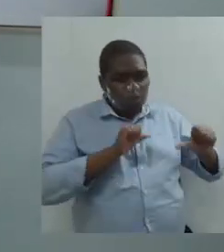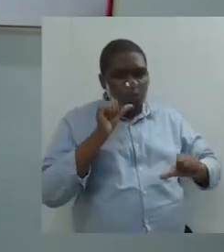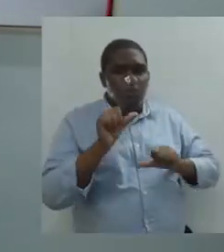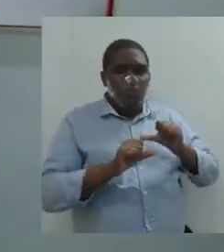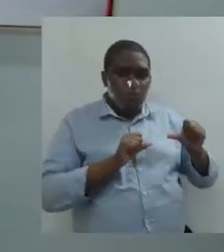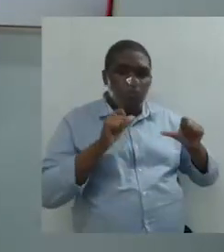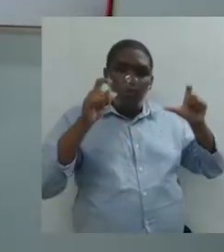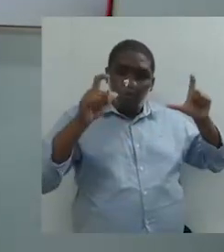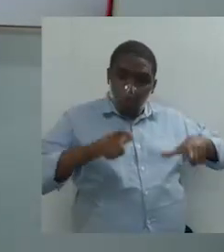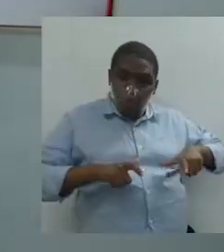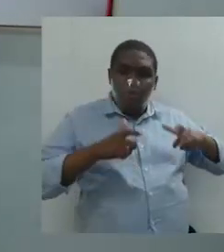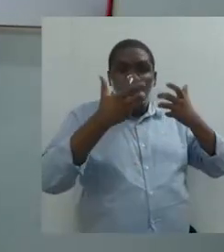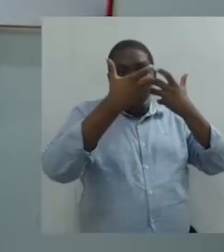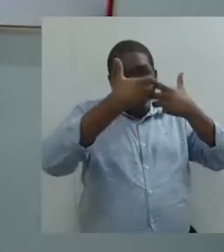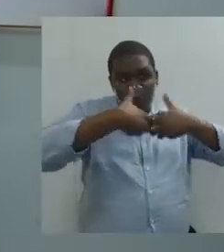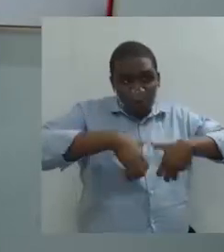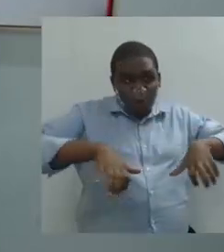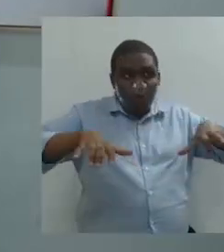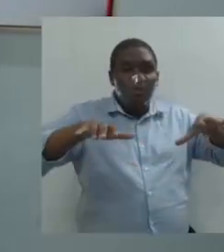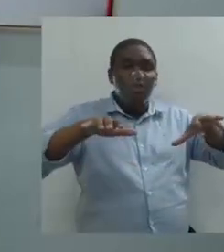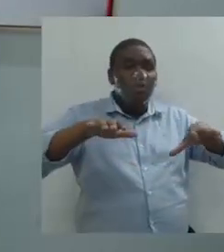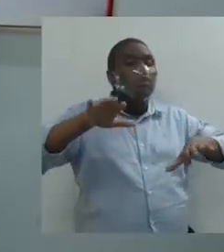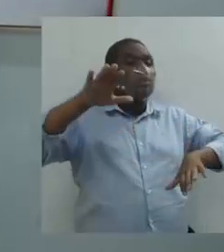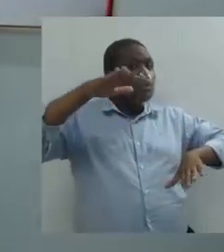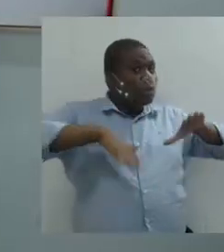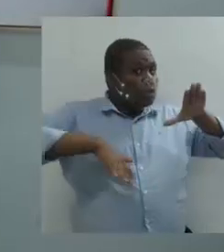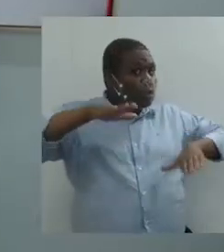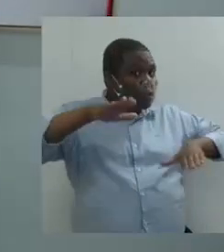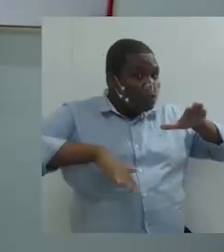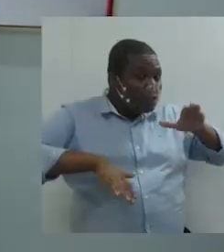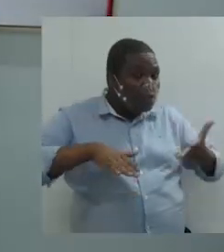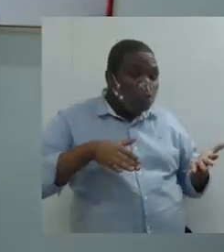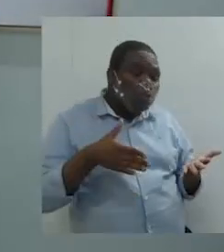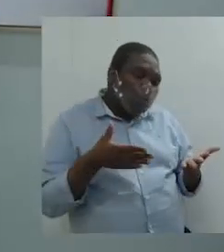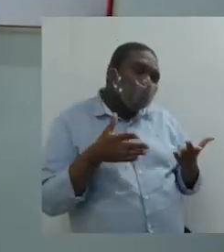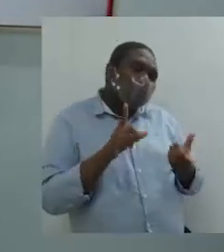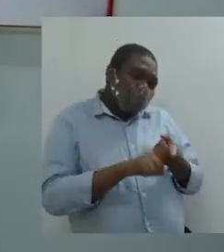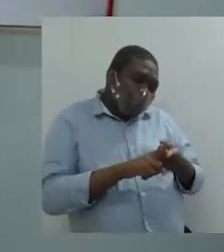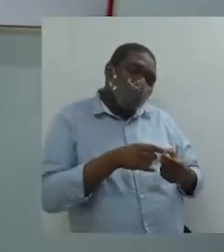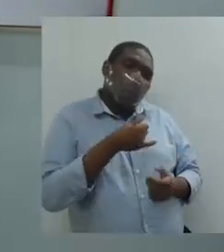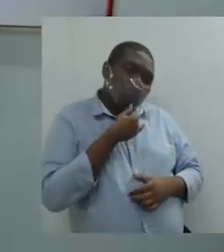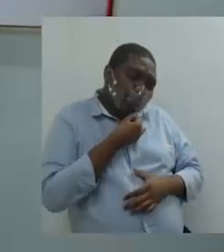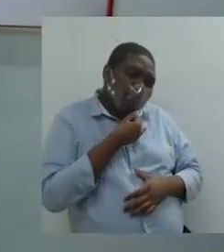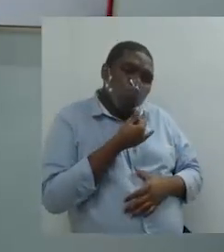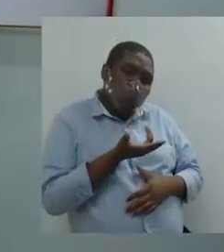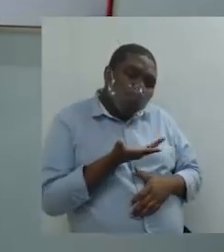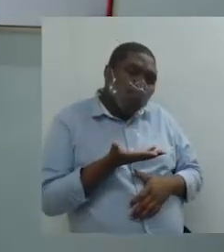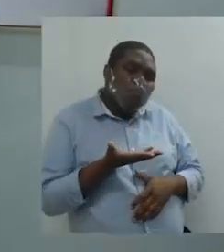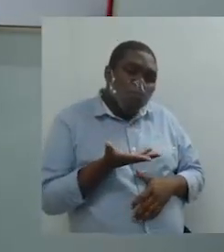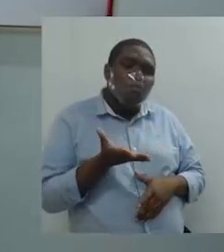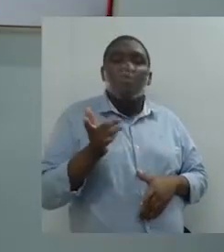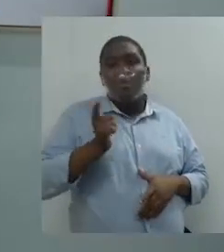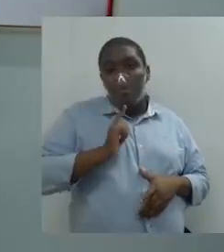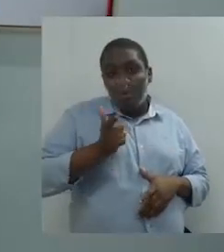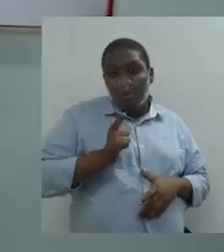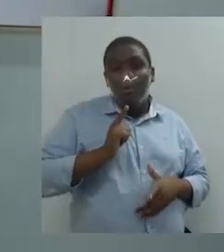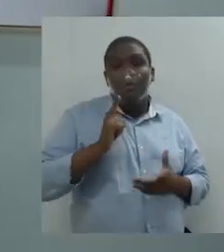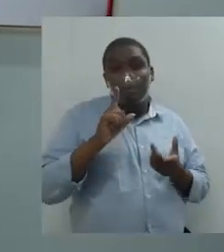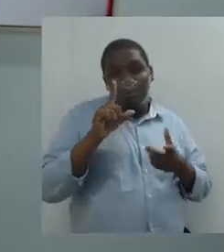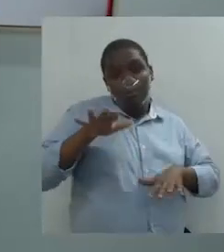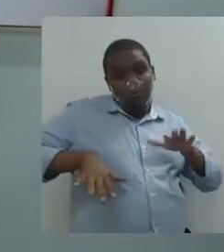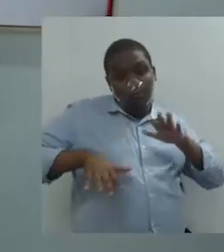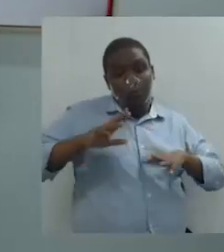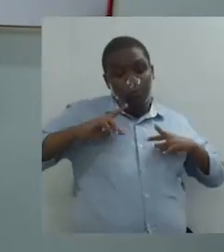essa paisagem natural, por vezes e infelizmente, ele também tem